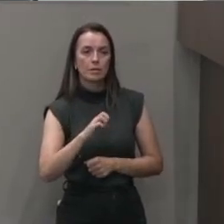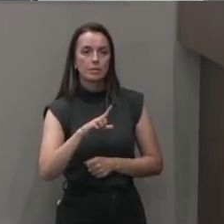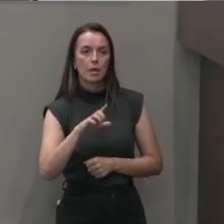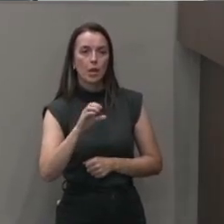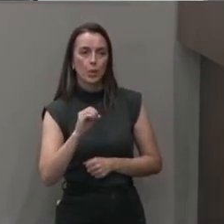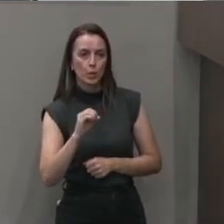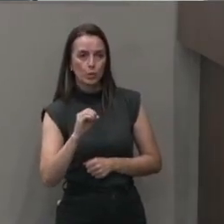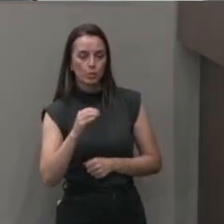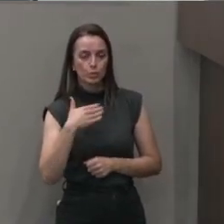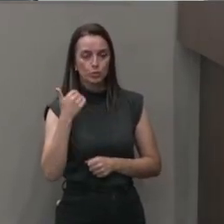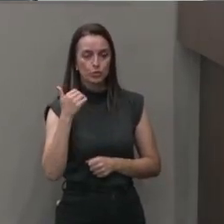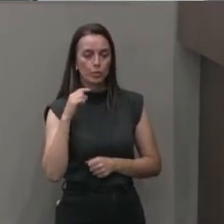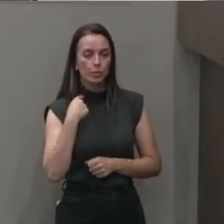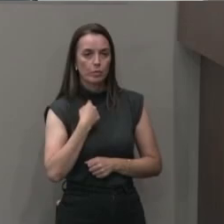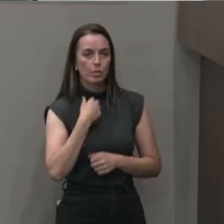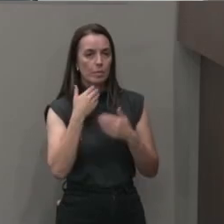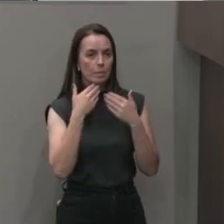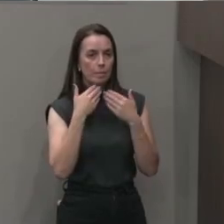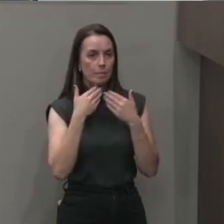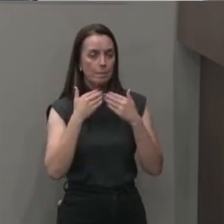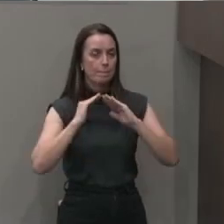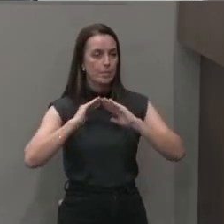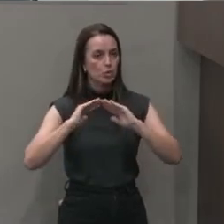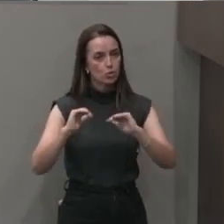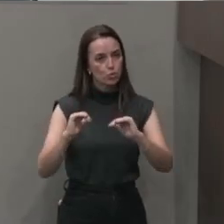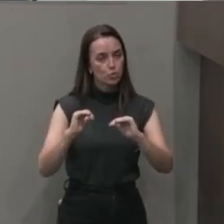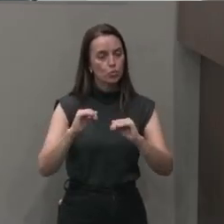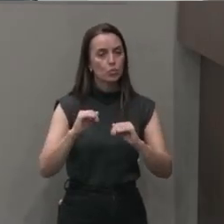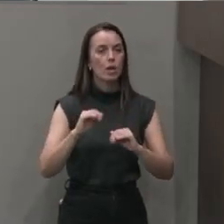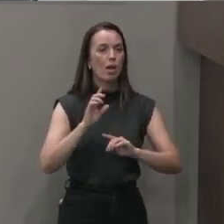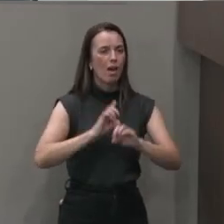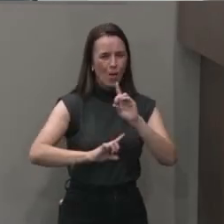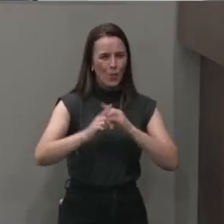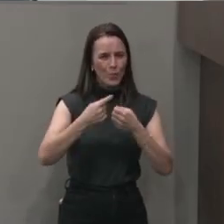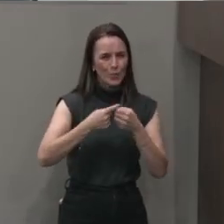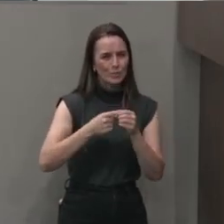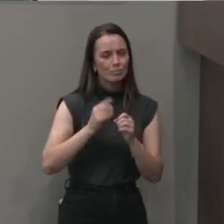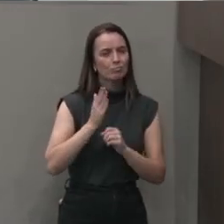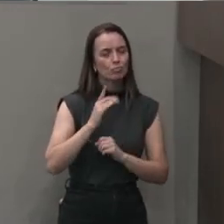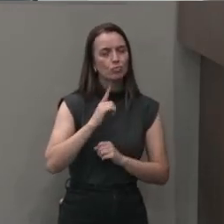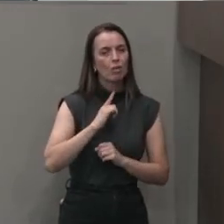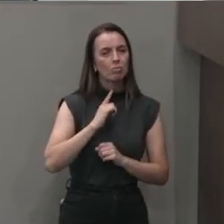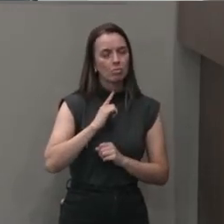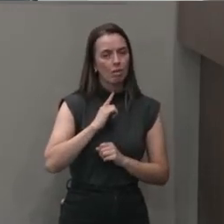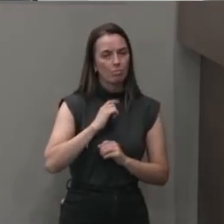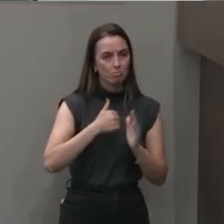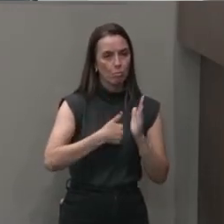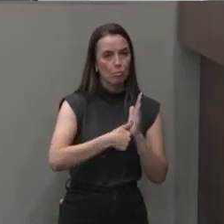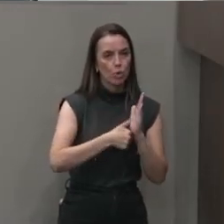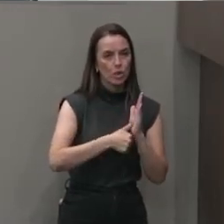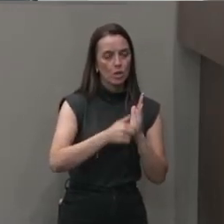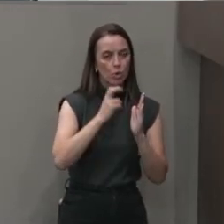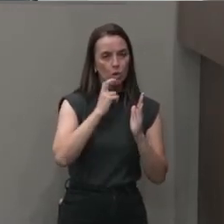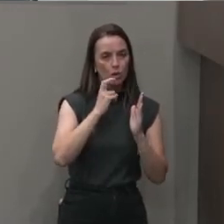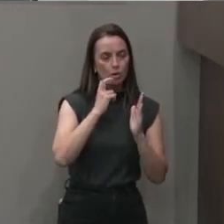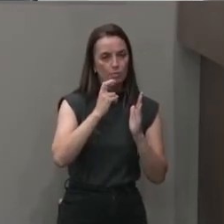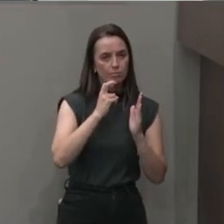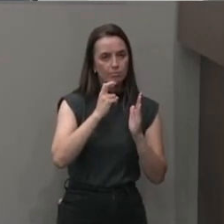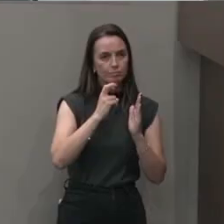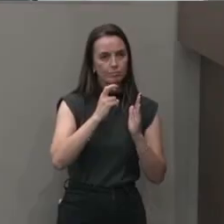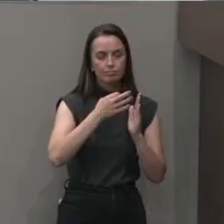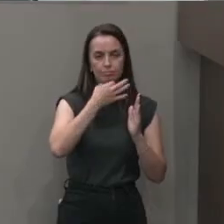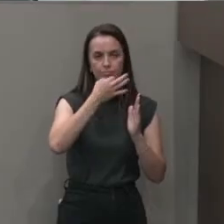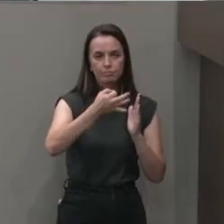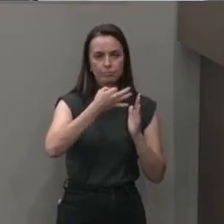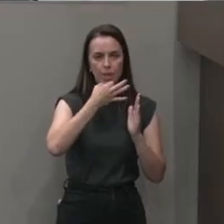qual nos solicitou, pois alguns municípios já adotaram tal medida, e melhor ainda, Passo Fundo já está avançado, já dispõe